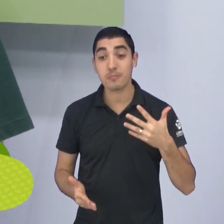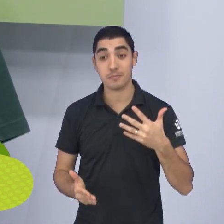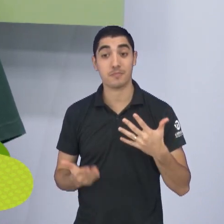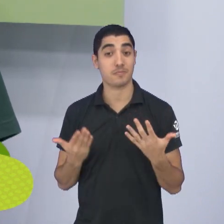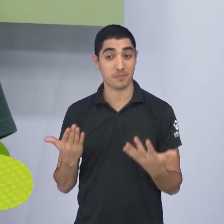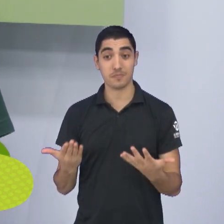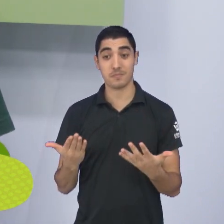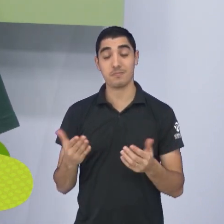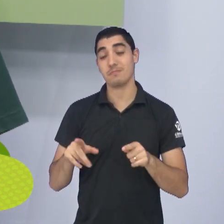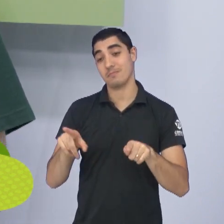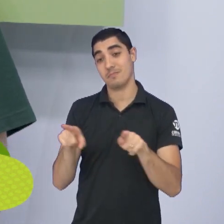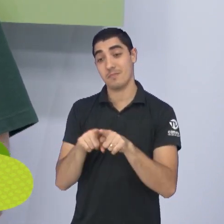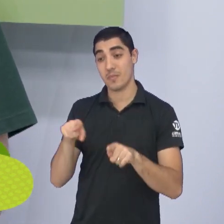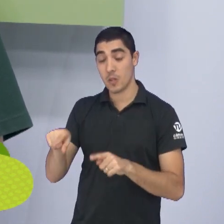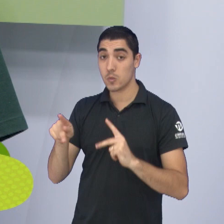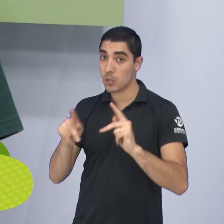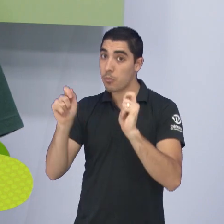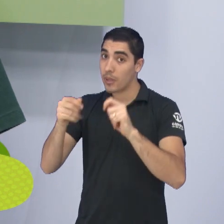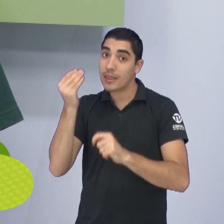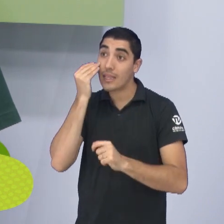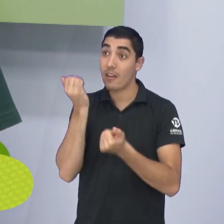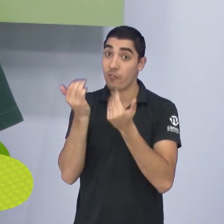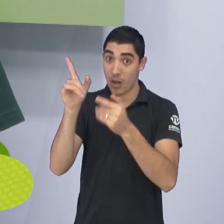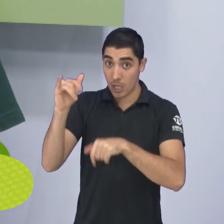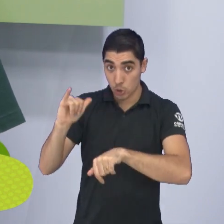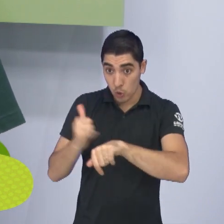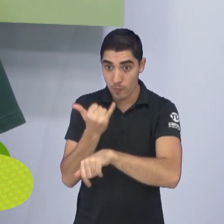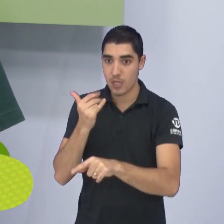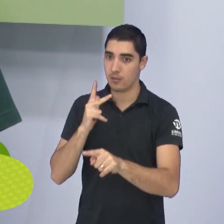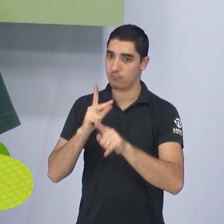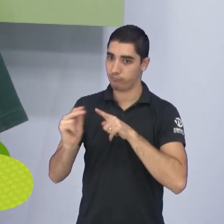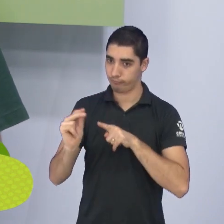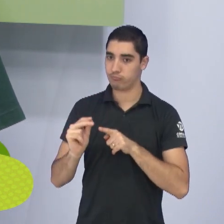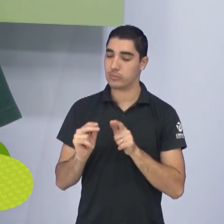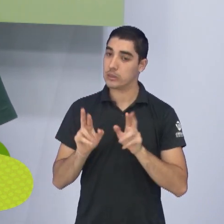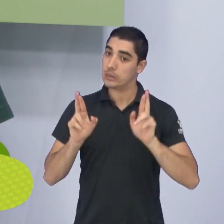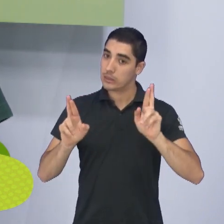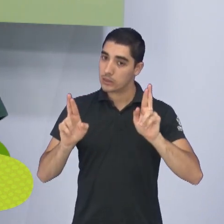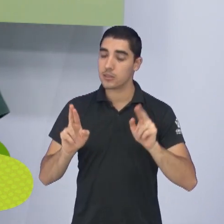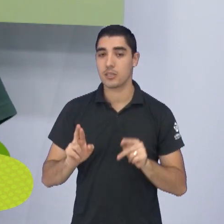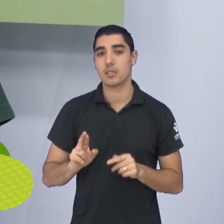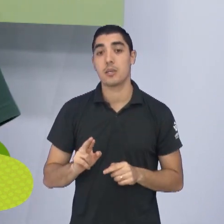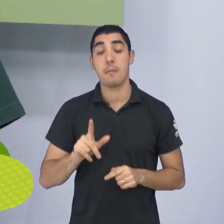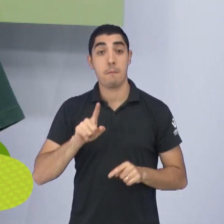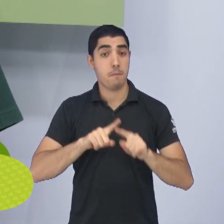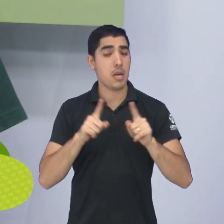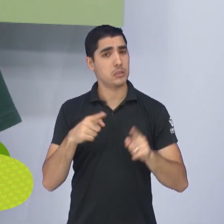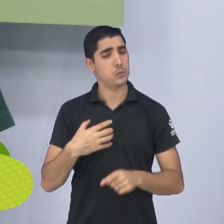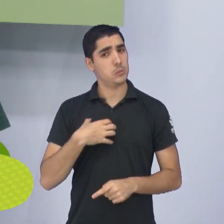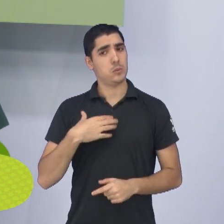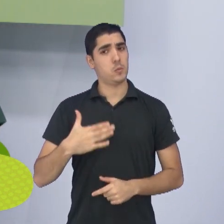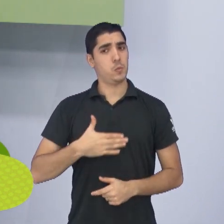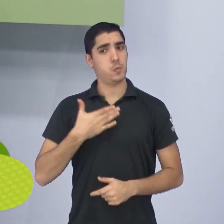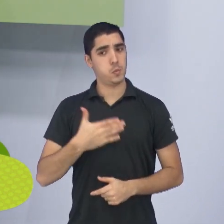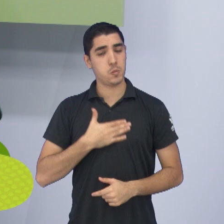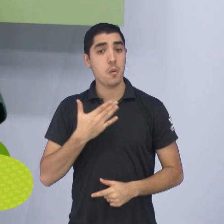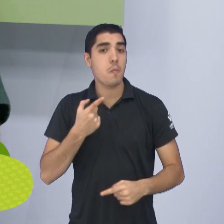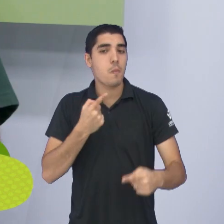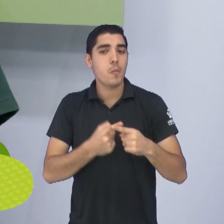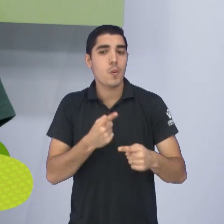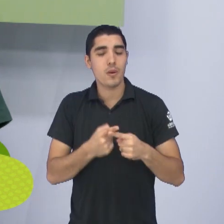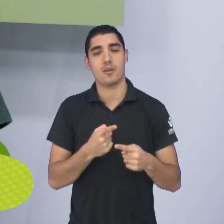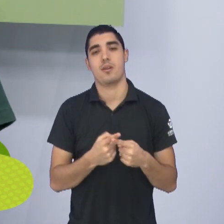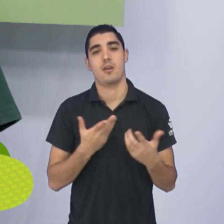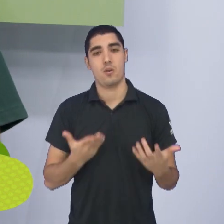a decisão de volta para São José dos Campos. Mas é um resultado até meio surpreendente se a gente for